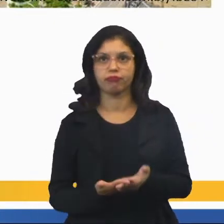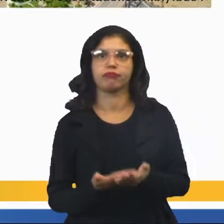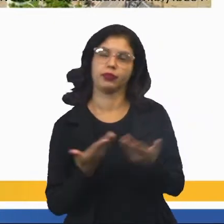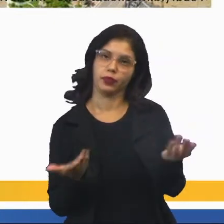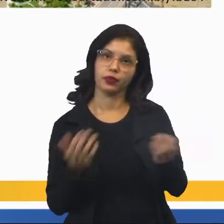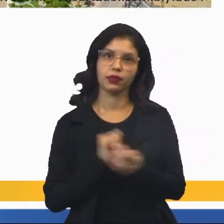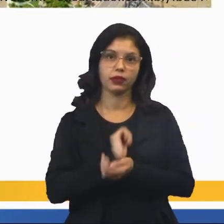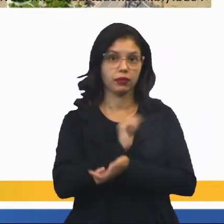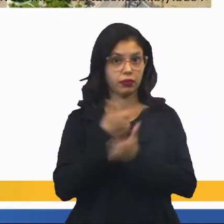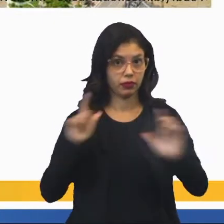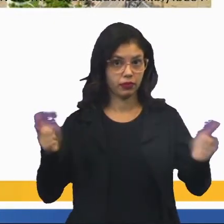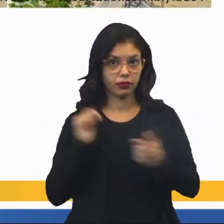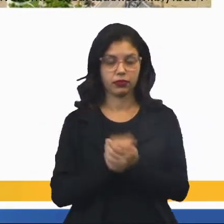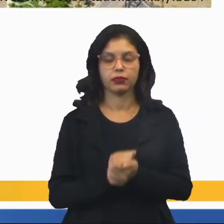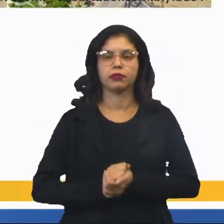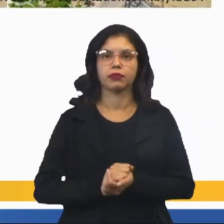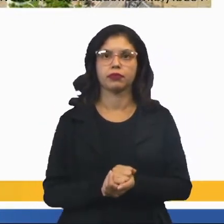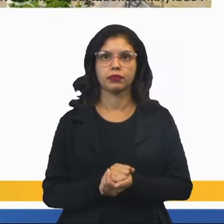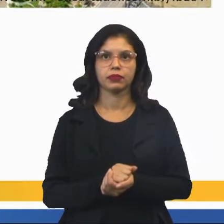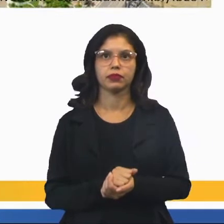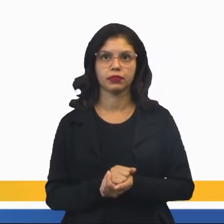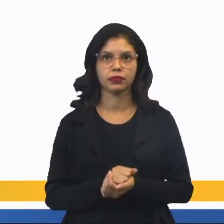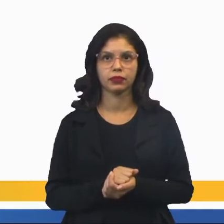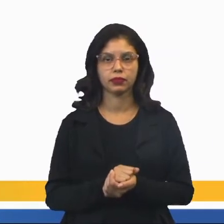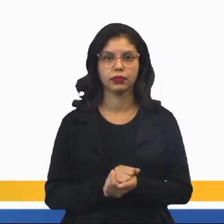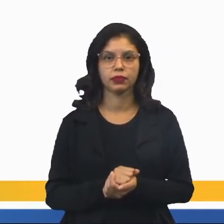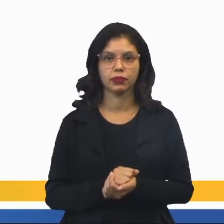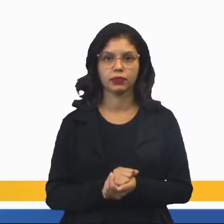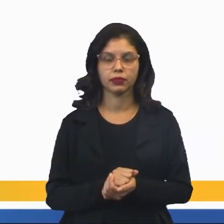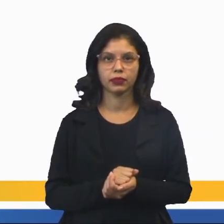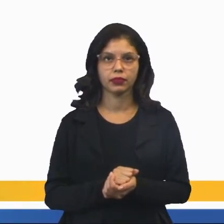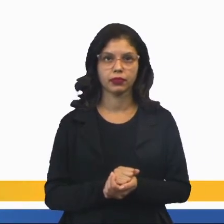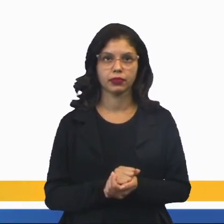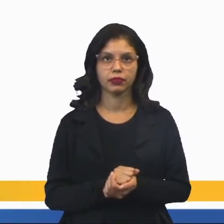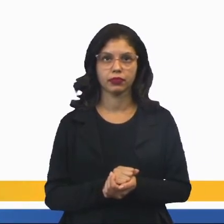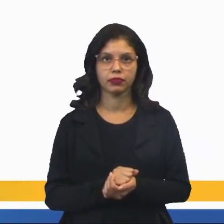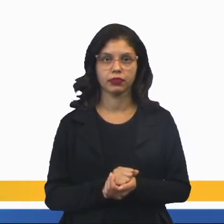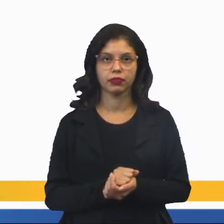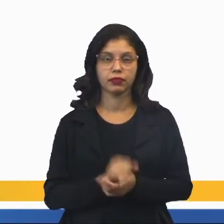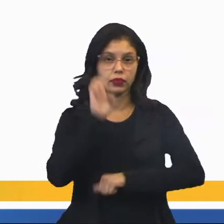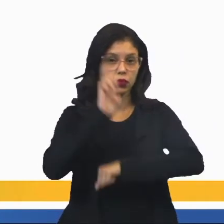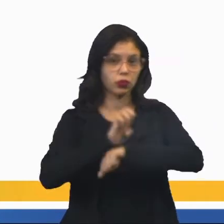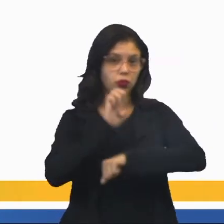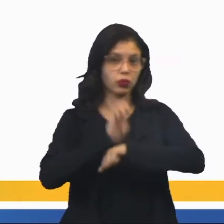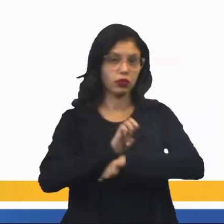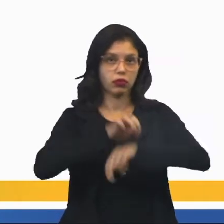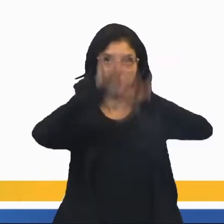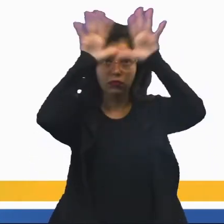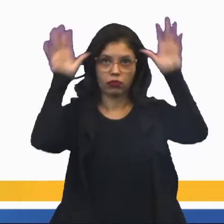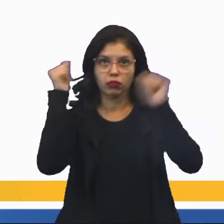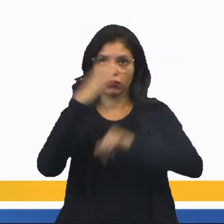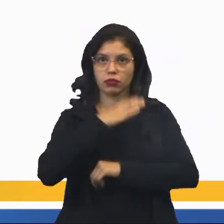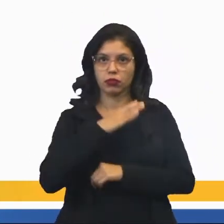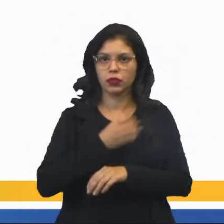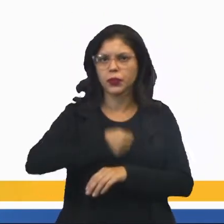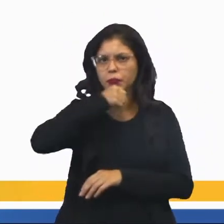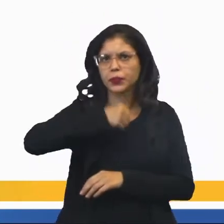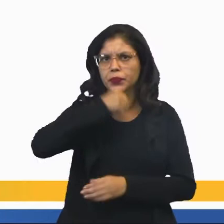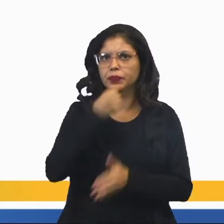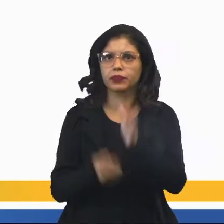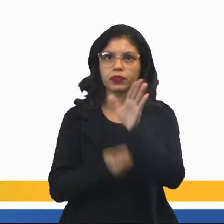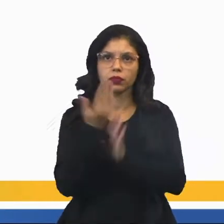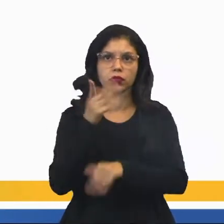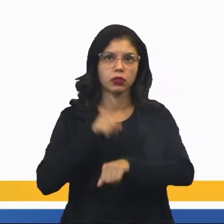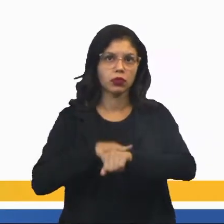pela grande maioria. estado do Acre, as cidades mais